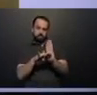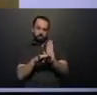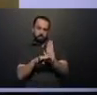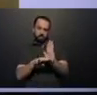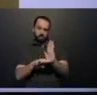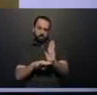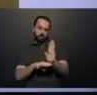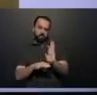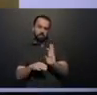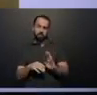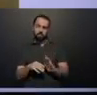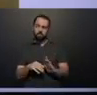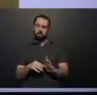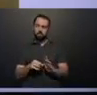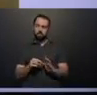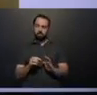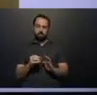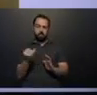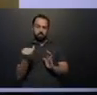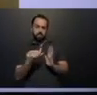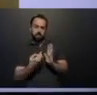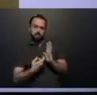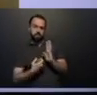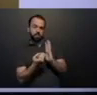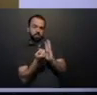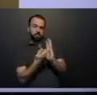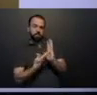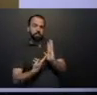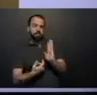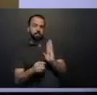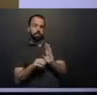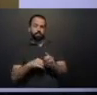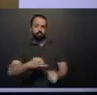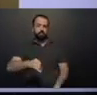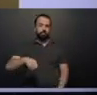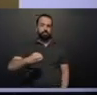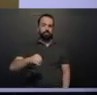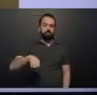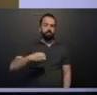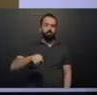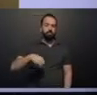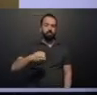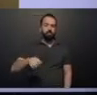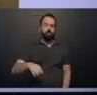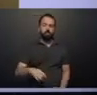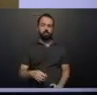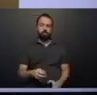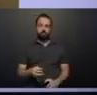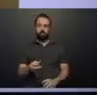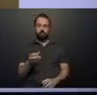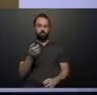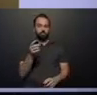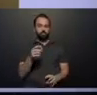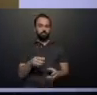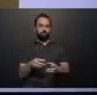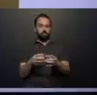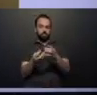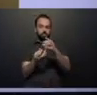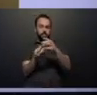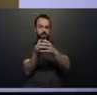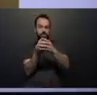precisa, usado também para misturas e agitações. O funil de bromo, ele é